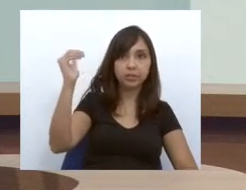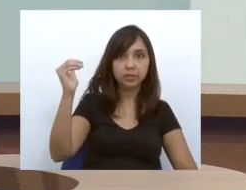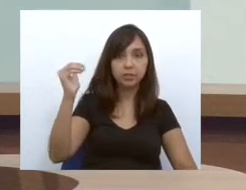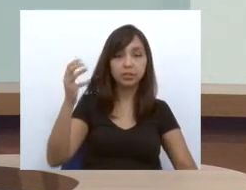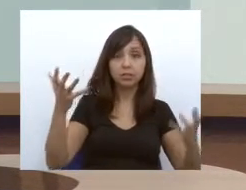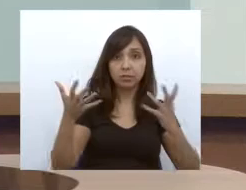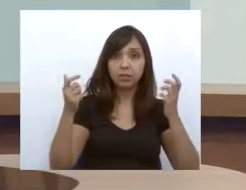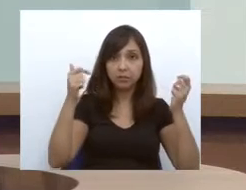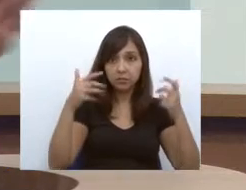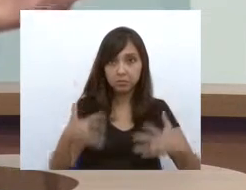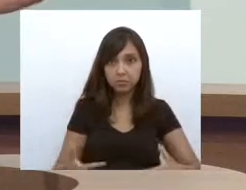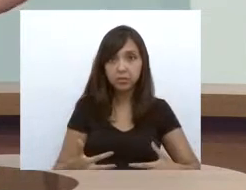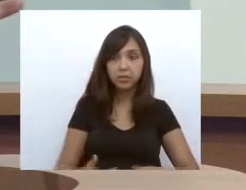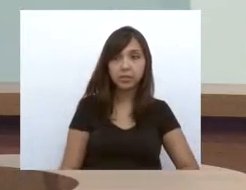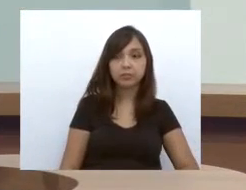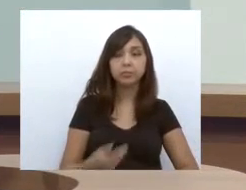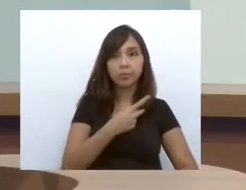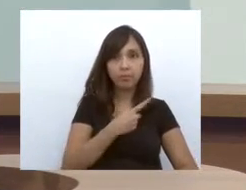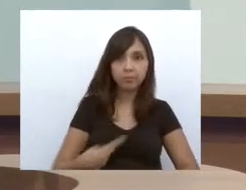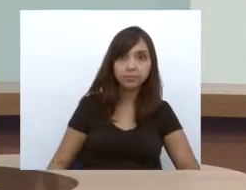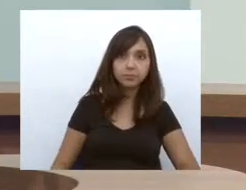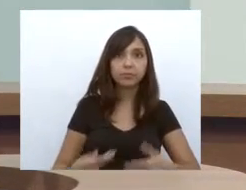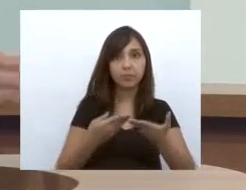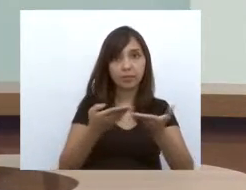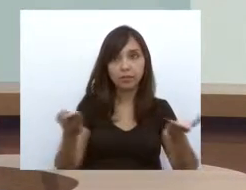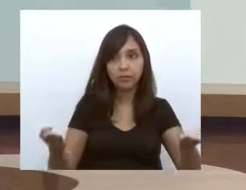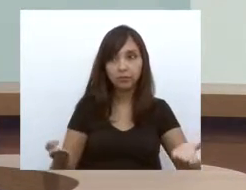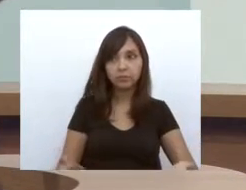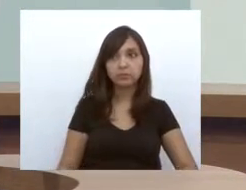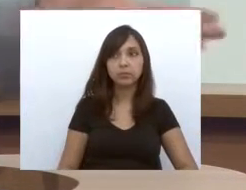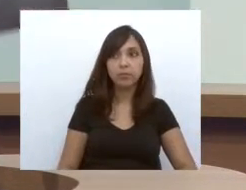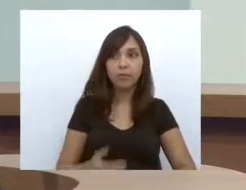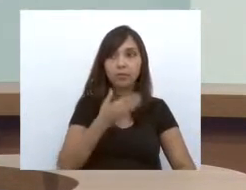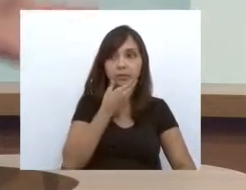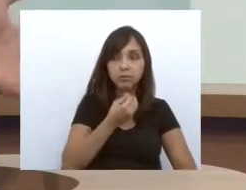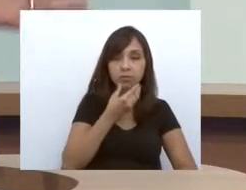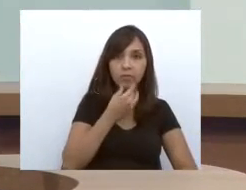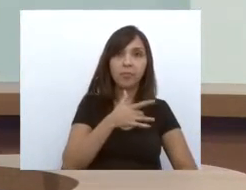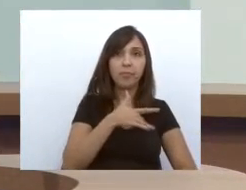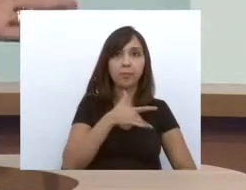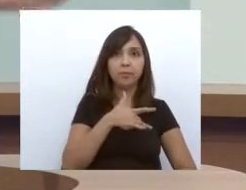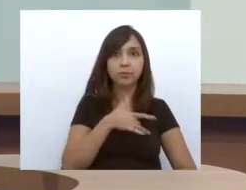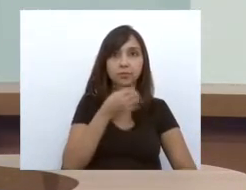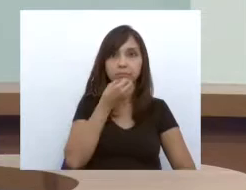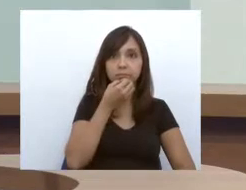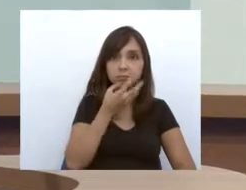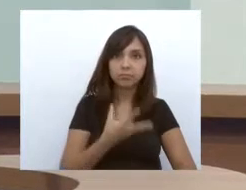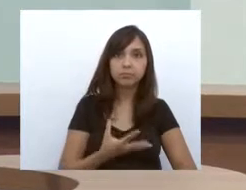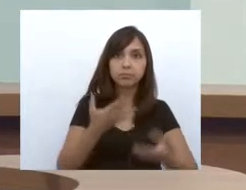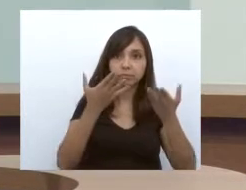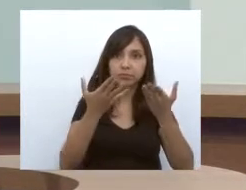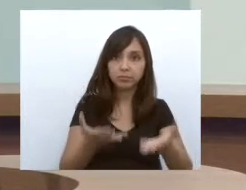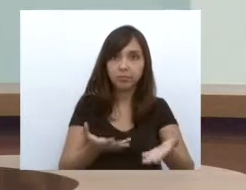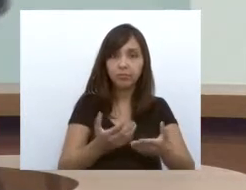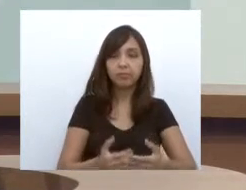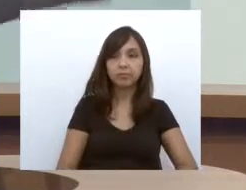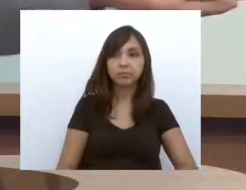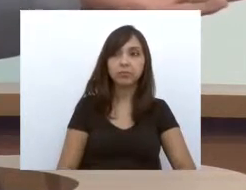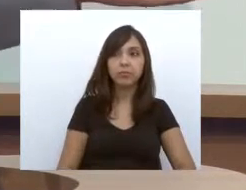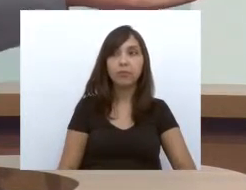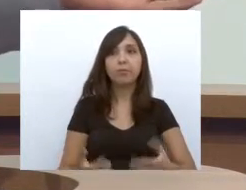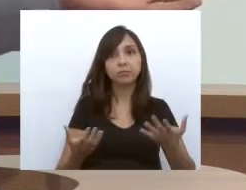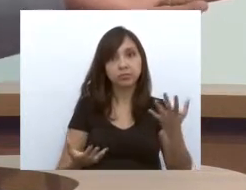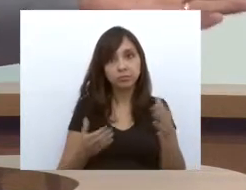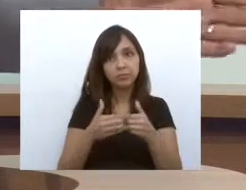quero dizer, senhor presidente, um homem de coração bom como Vossa Excelência é, abra